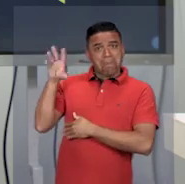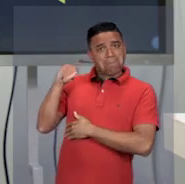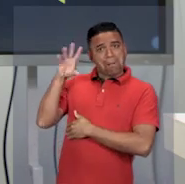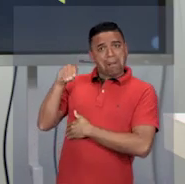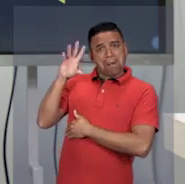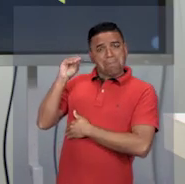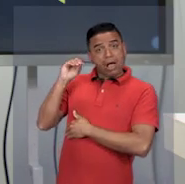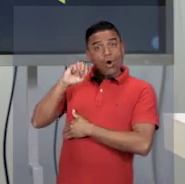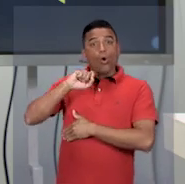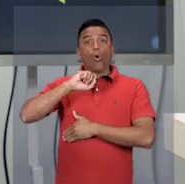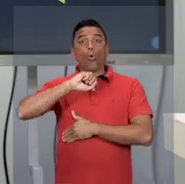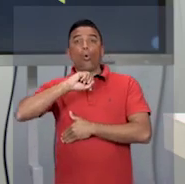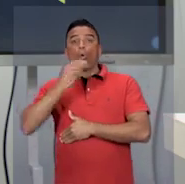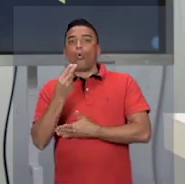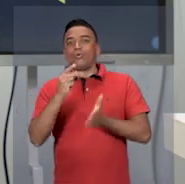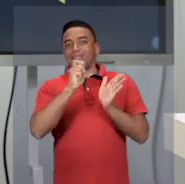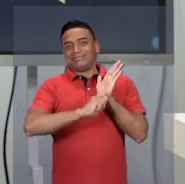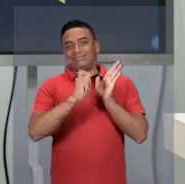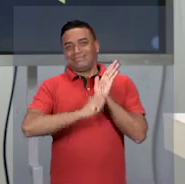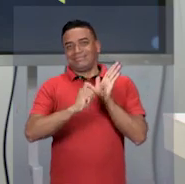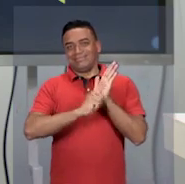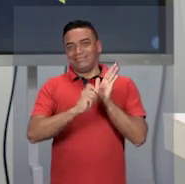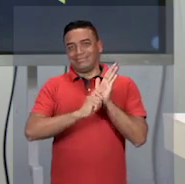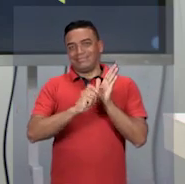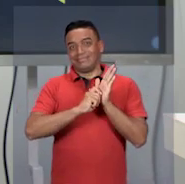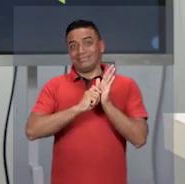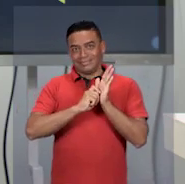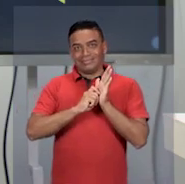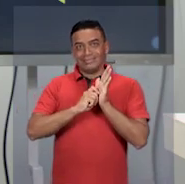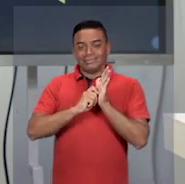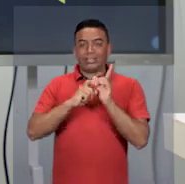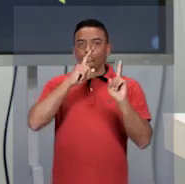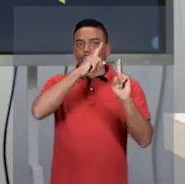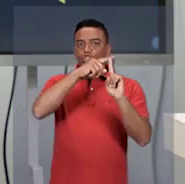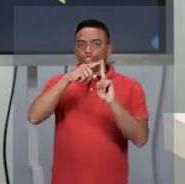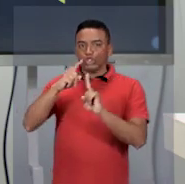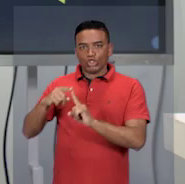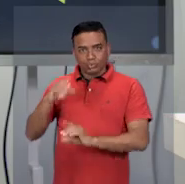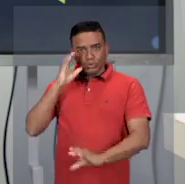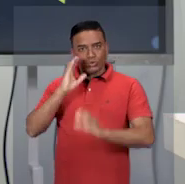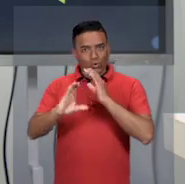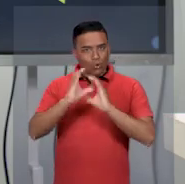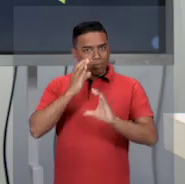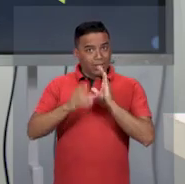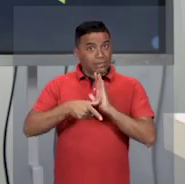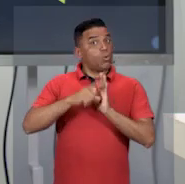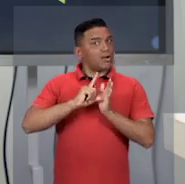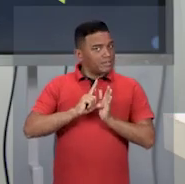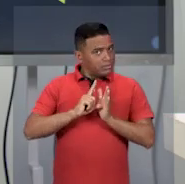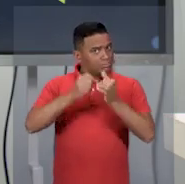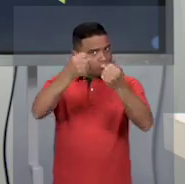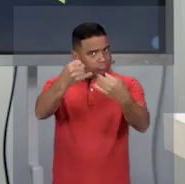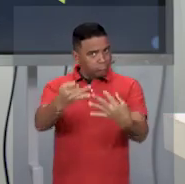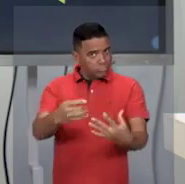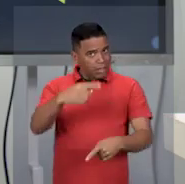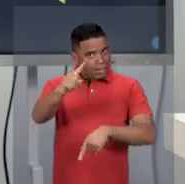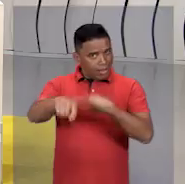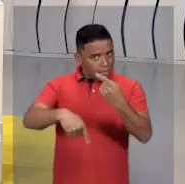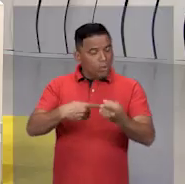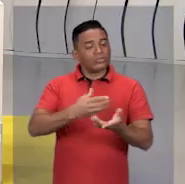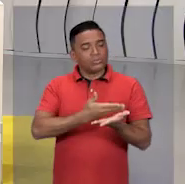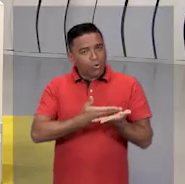pode ser escrita. Então, lembrando, vamos falar de tipos de comunicação antes da gente partir para o